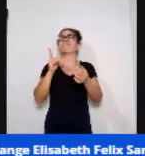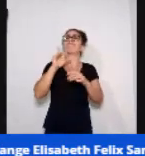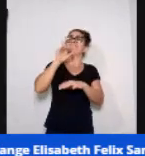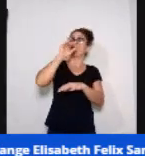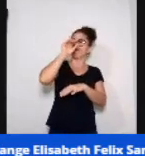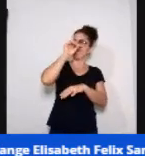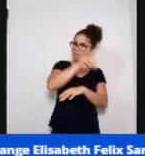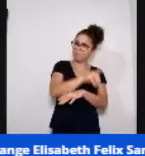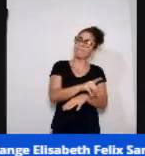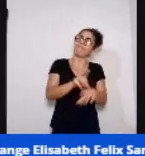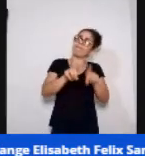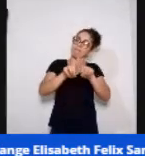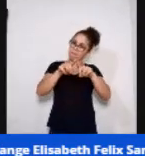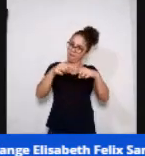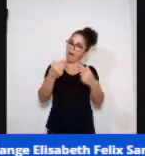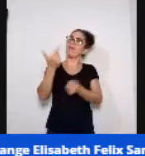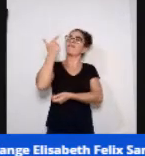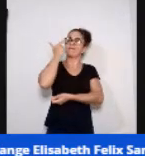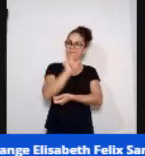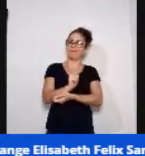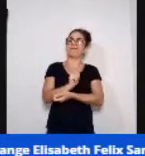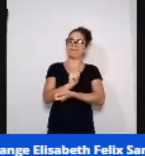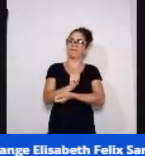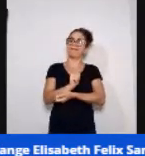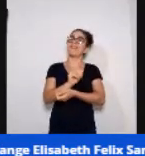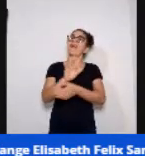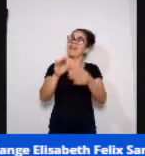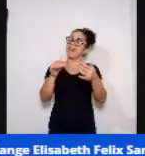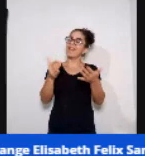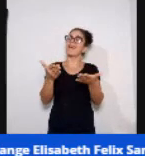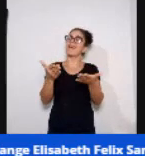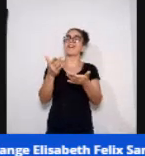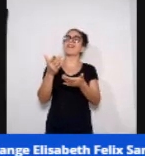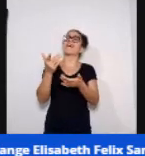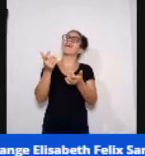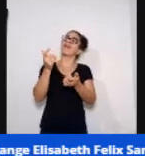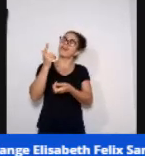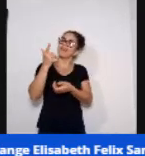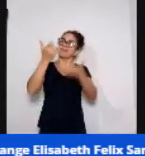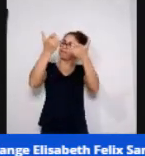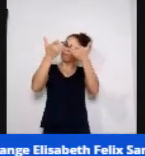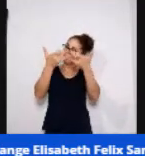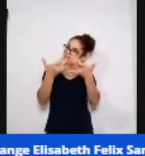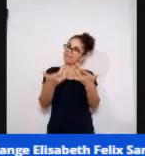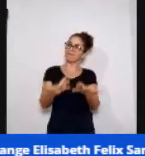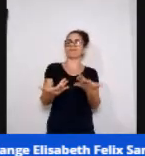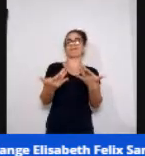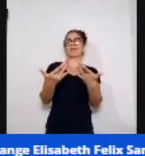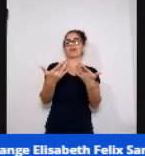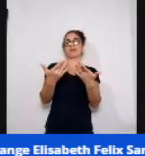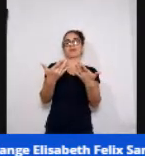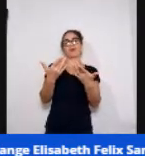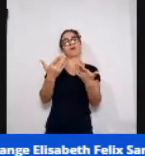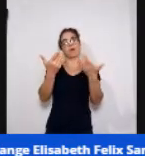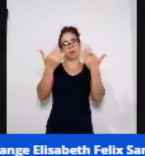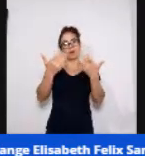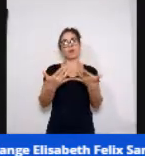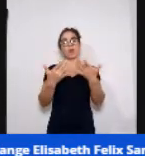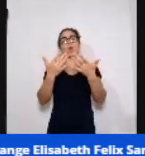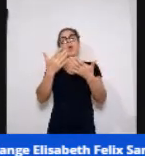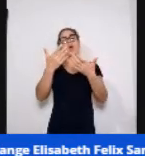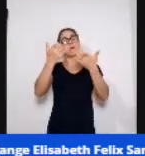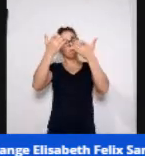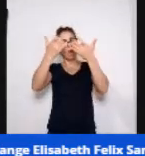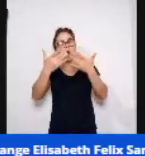nós vamos conseguir. Então, essa é a palavra que eu quero deixar para vocês, né? Em contar um pouquinho da